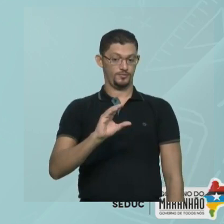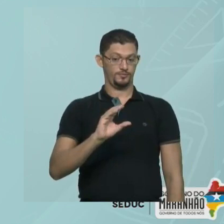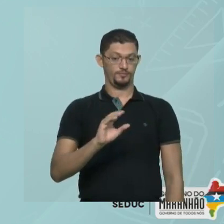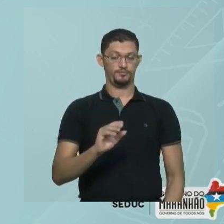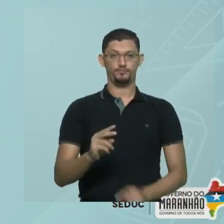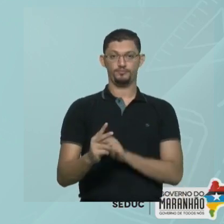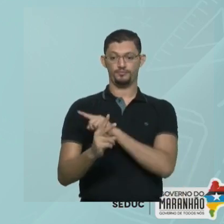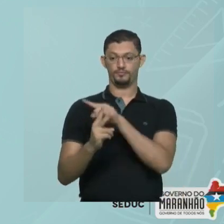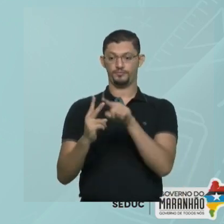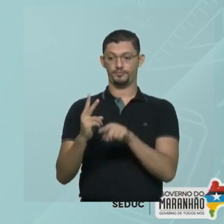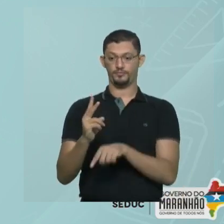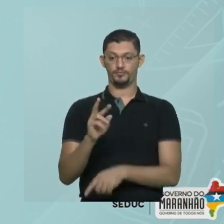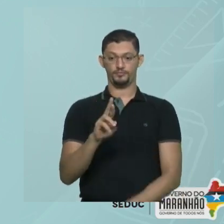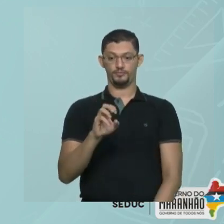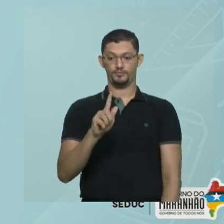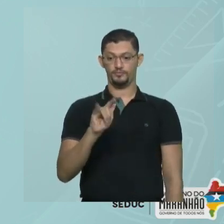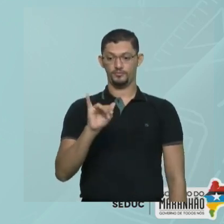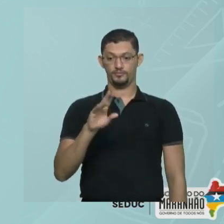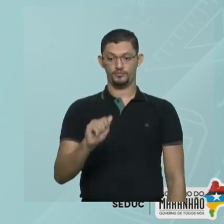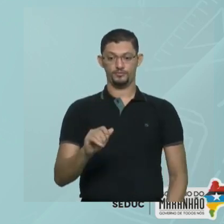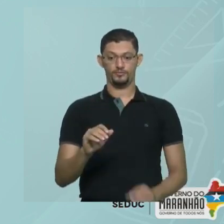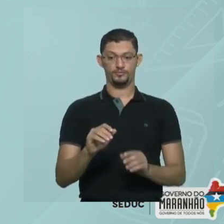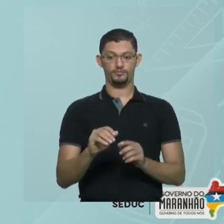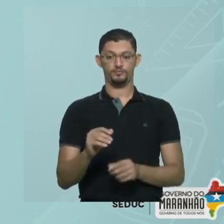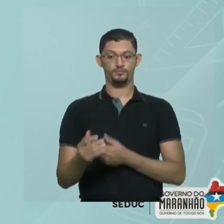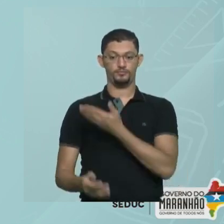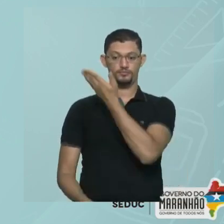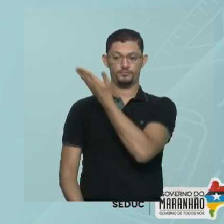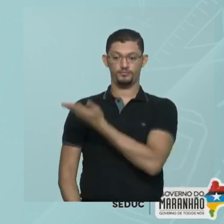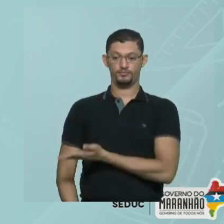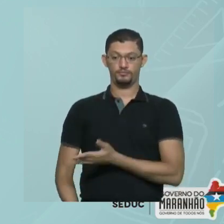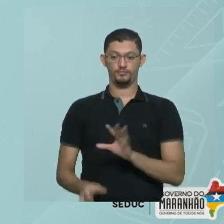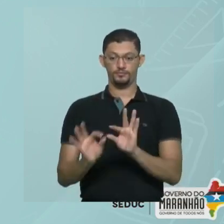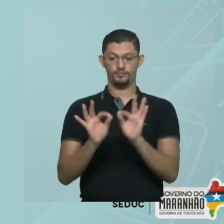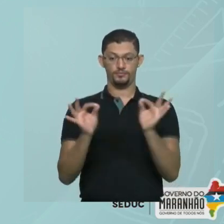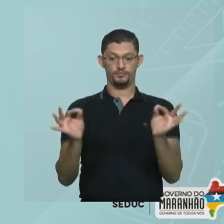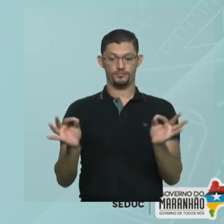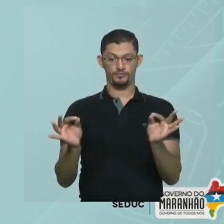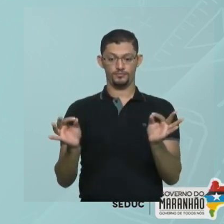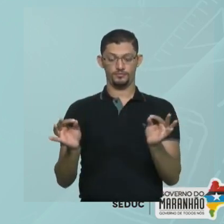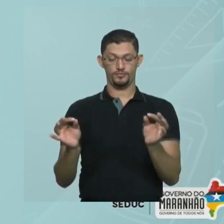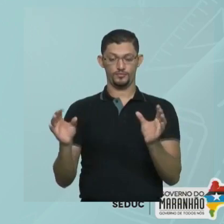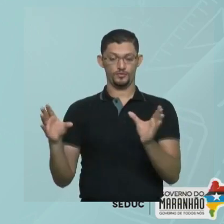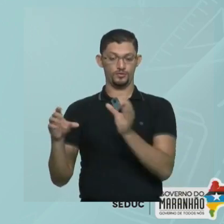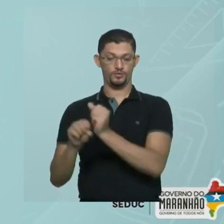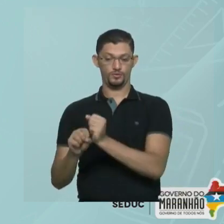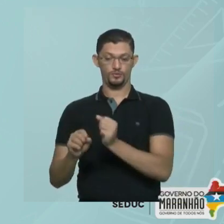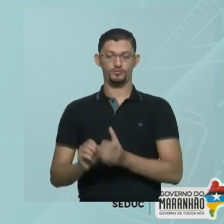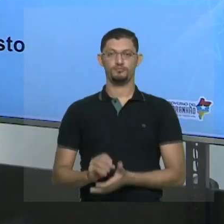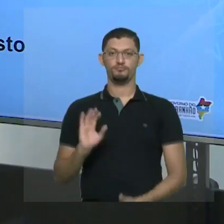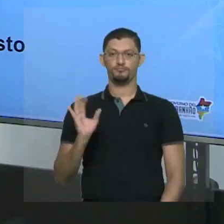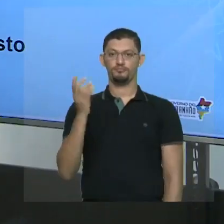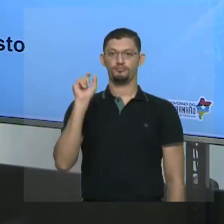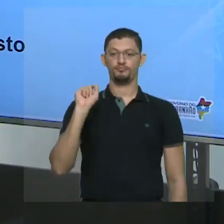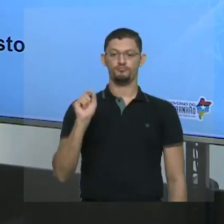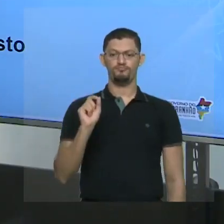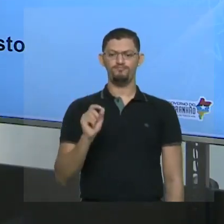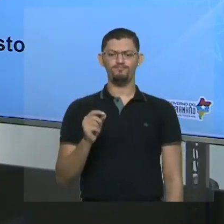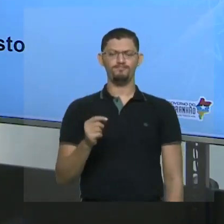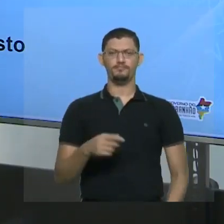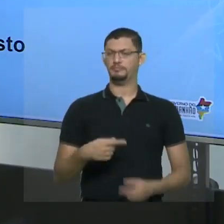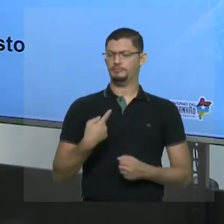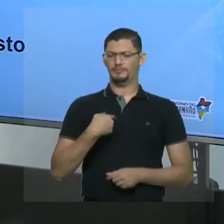dois regimes, regime de juros simples e juro composto. O que acontece aqui, ó? Eu não